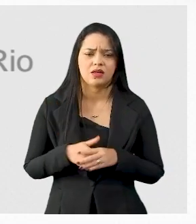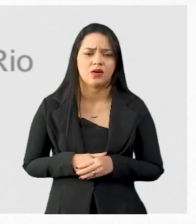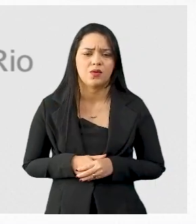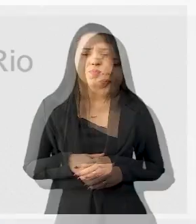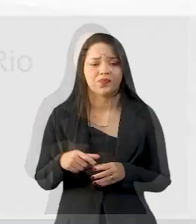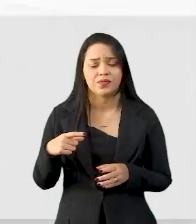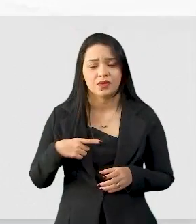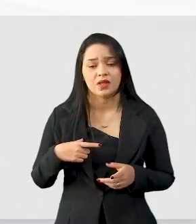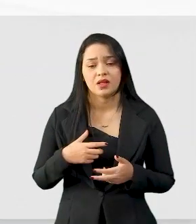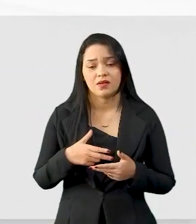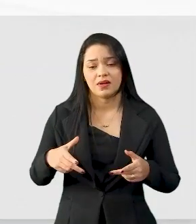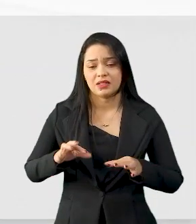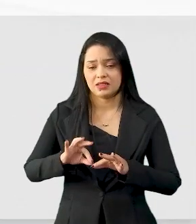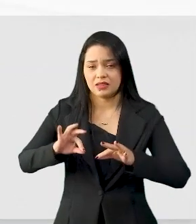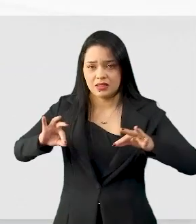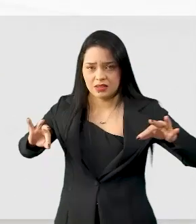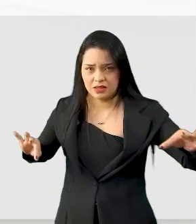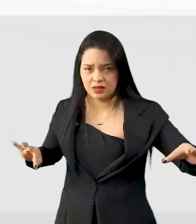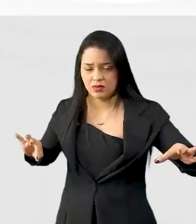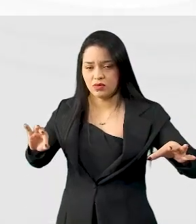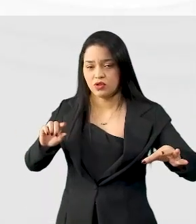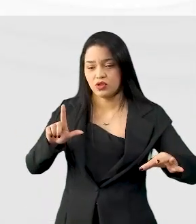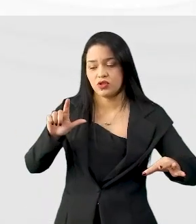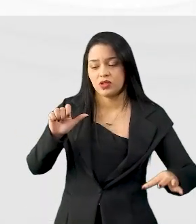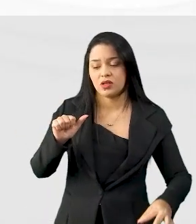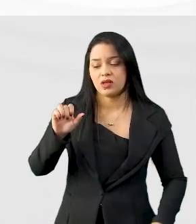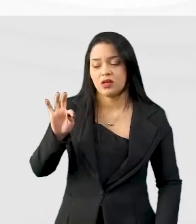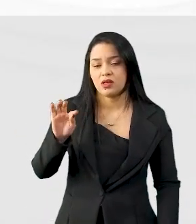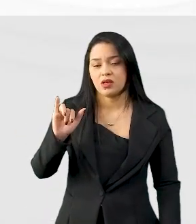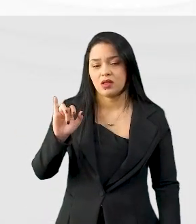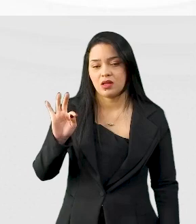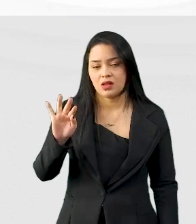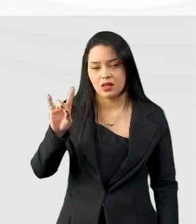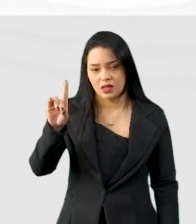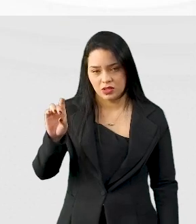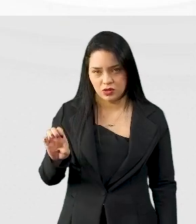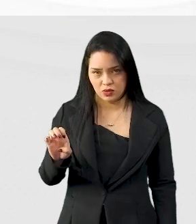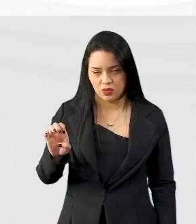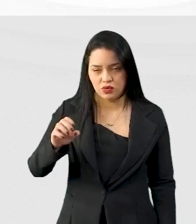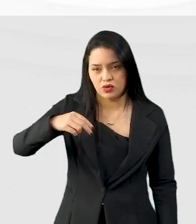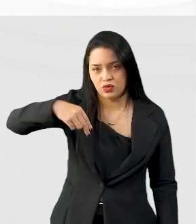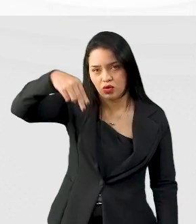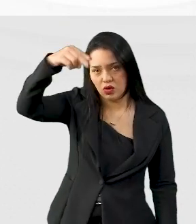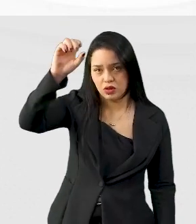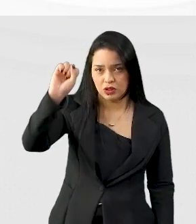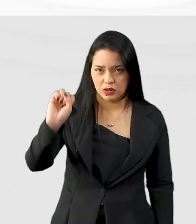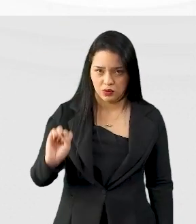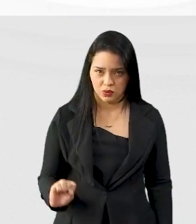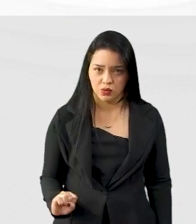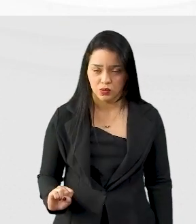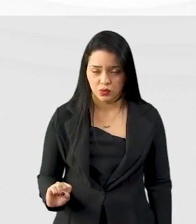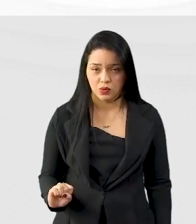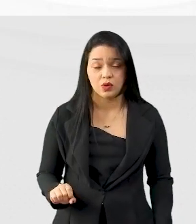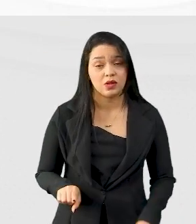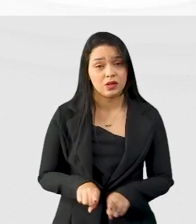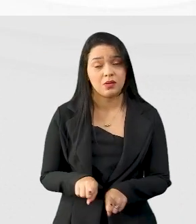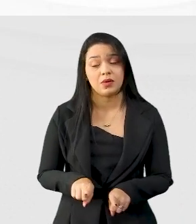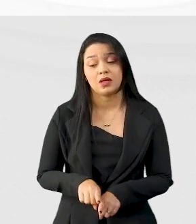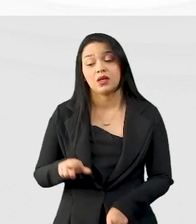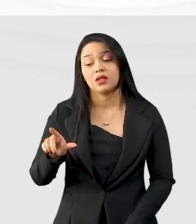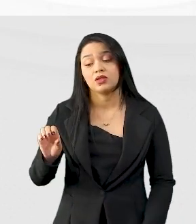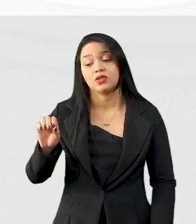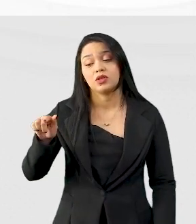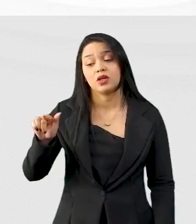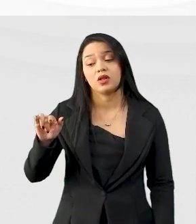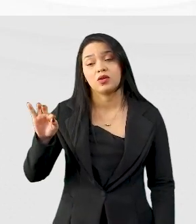ele tem grande extensão, tanto de latitude, ou seja, do sentido norte para o sentido sul, quanto no